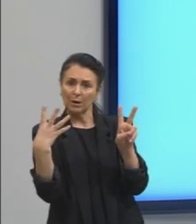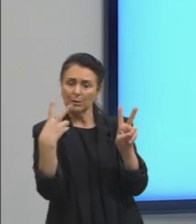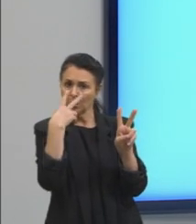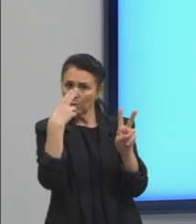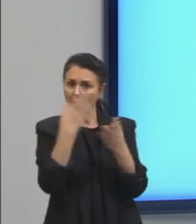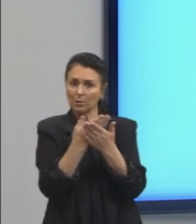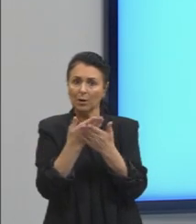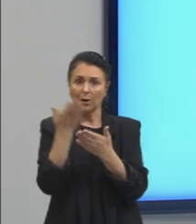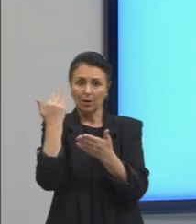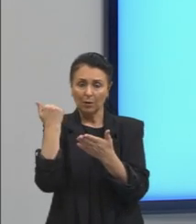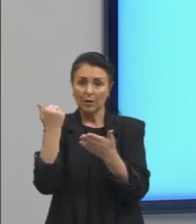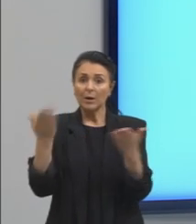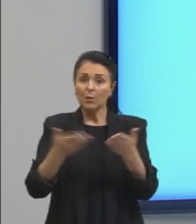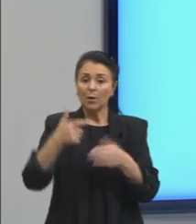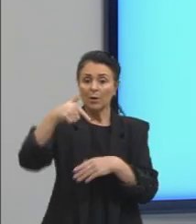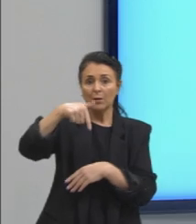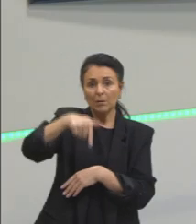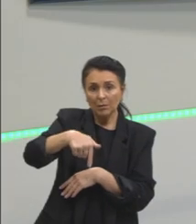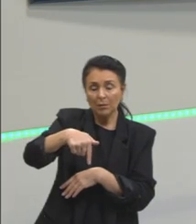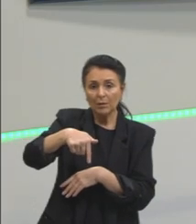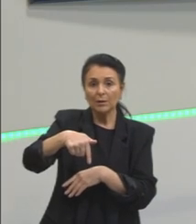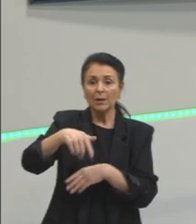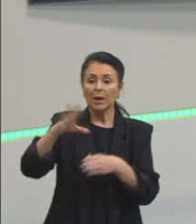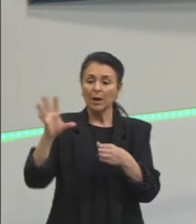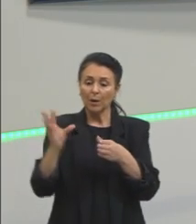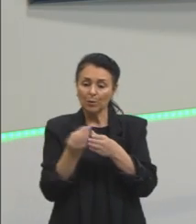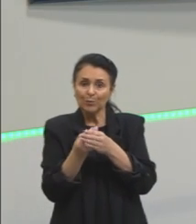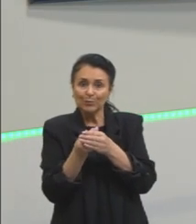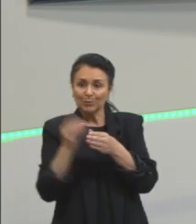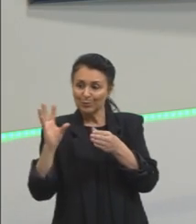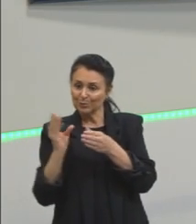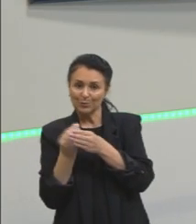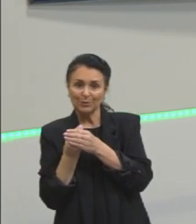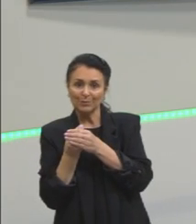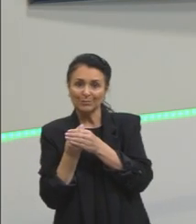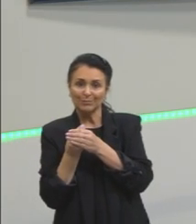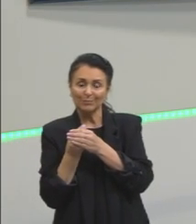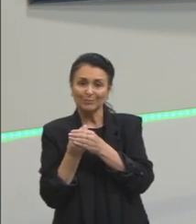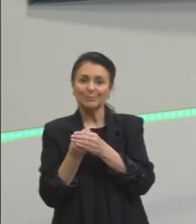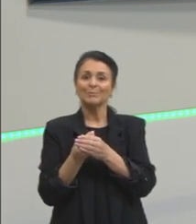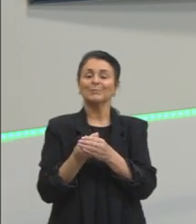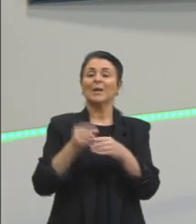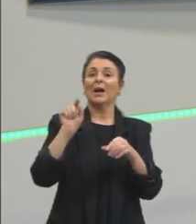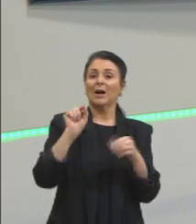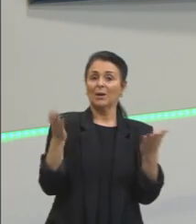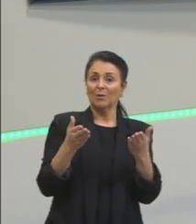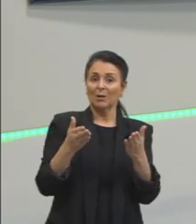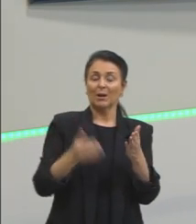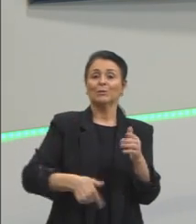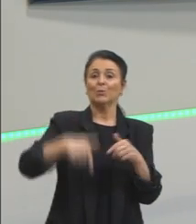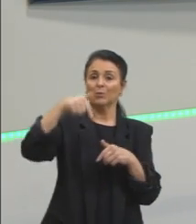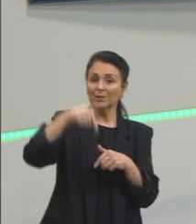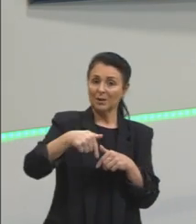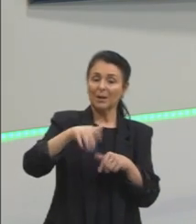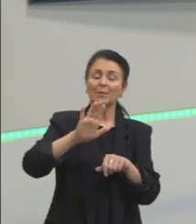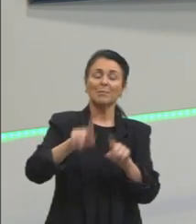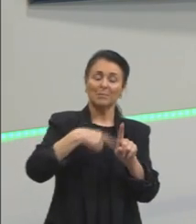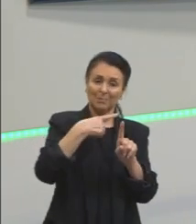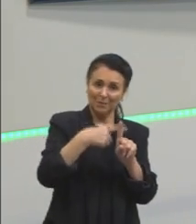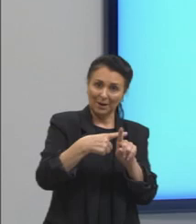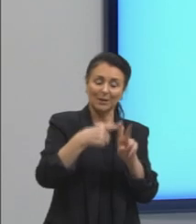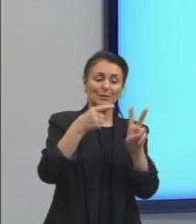na aula anterior e os reais estão contento a união desses dois conjuntos dos Racionais mais os irracionais